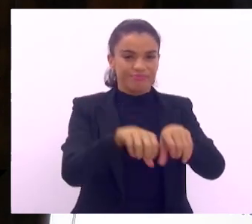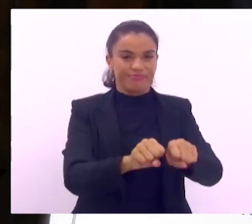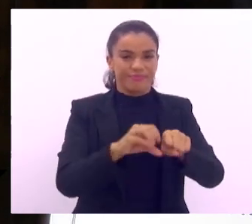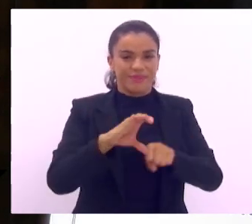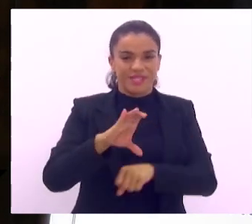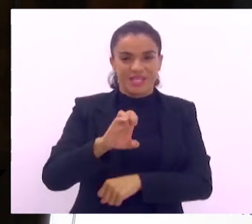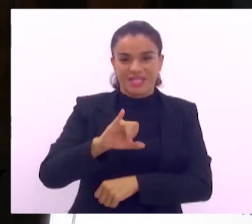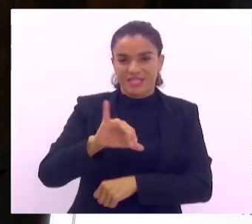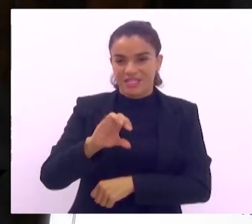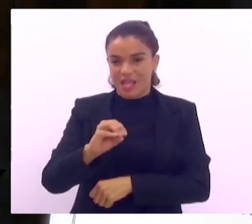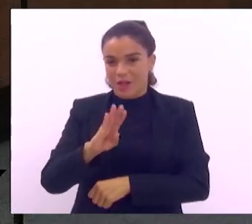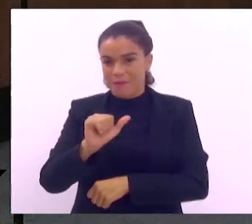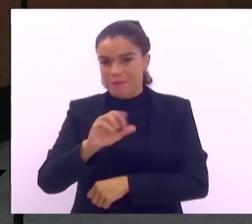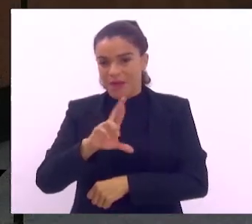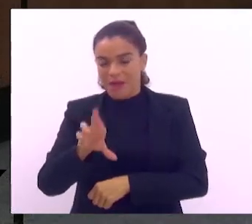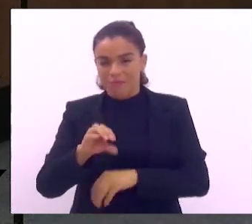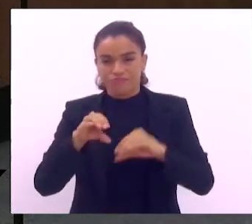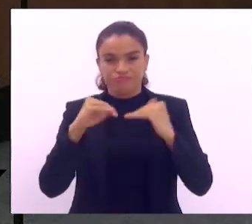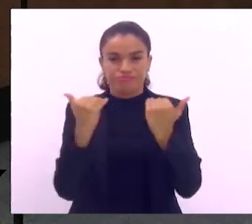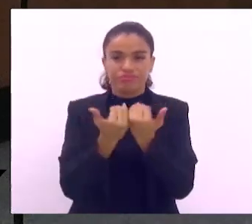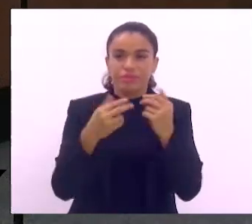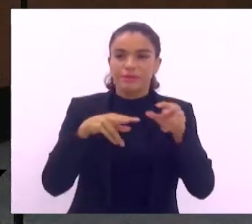obrigado.